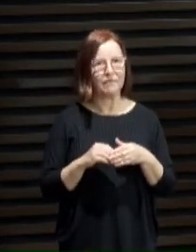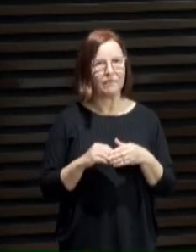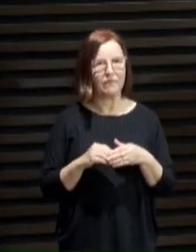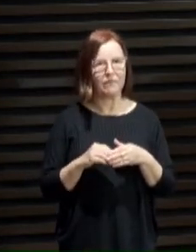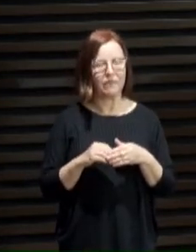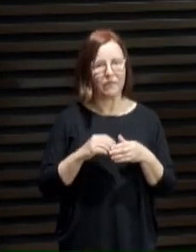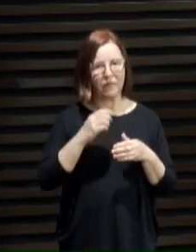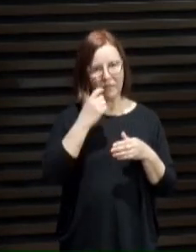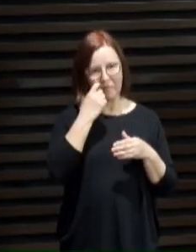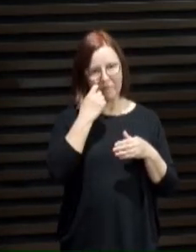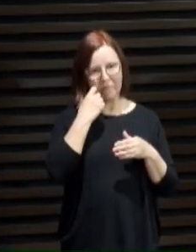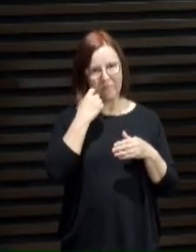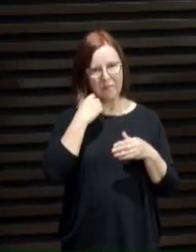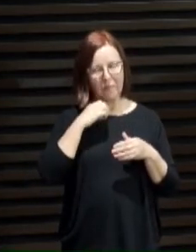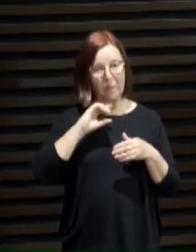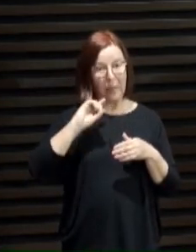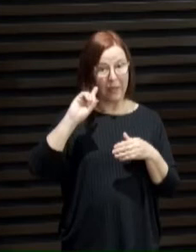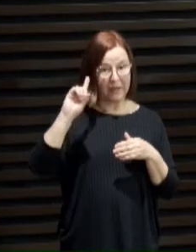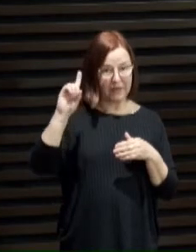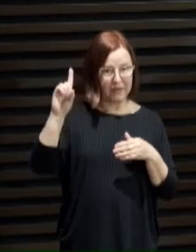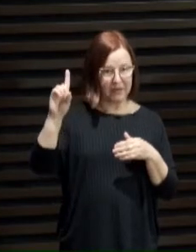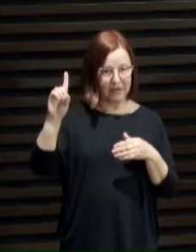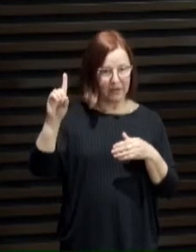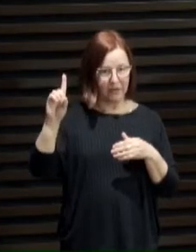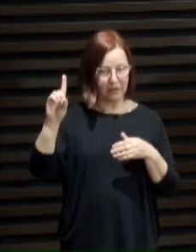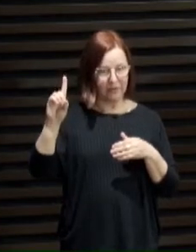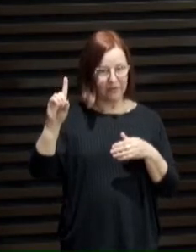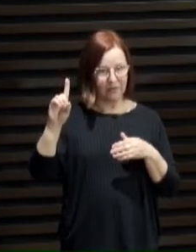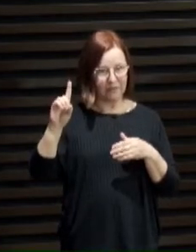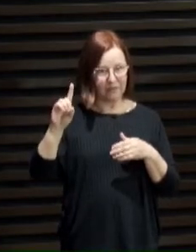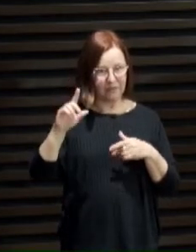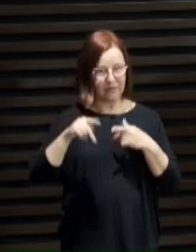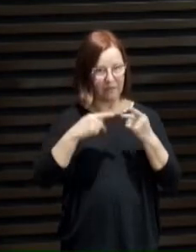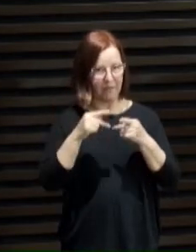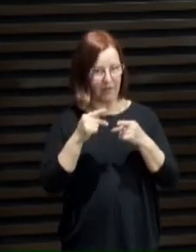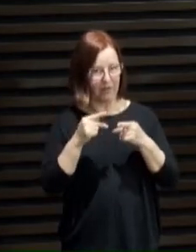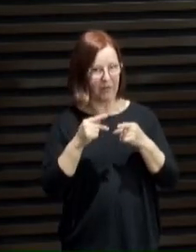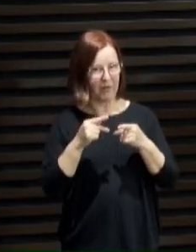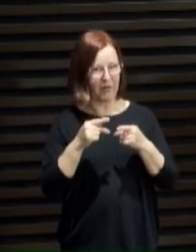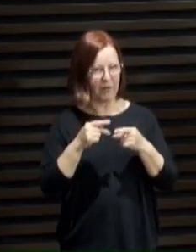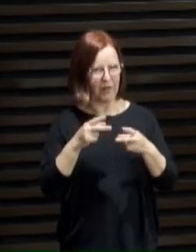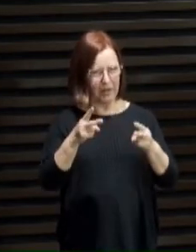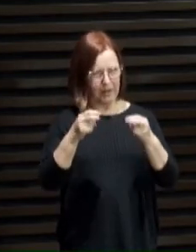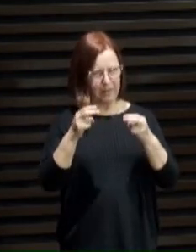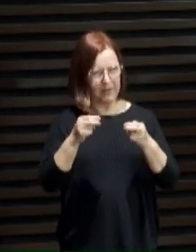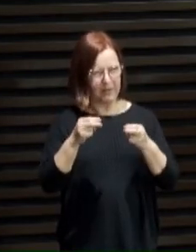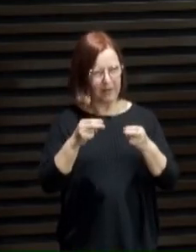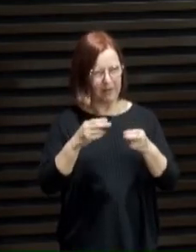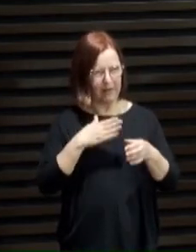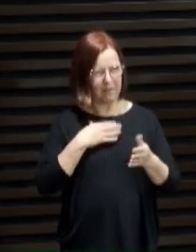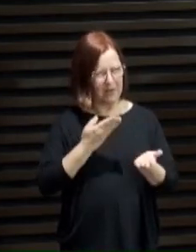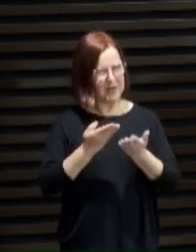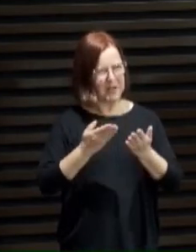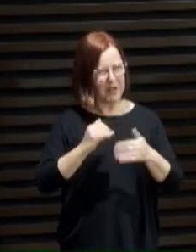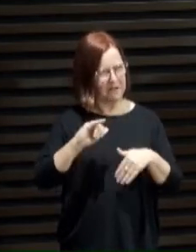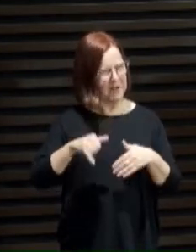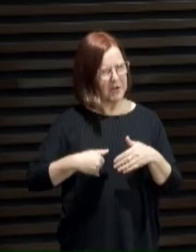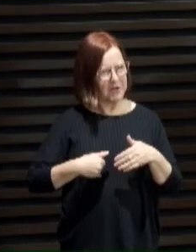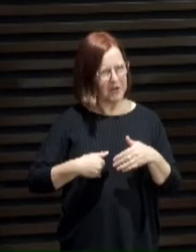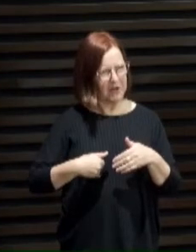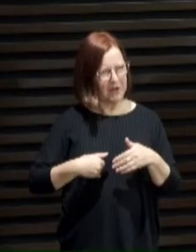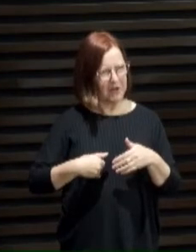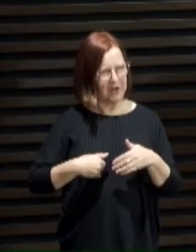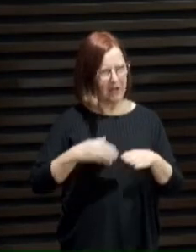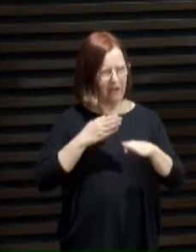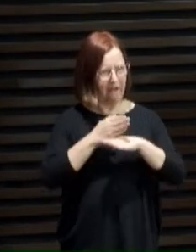observasse meu servo Jó, ele é comportadinho, viu? Vai todo dia na igreja, faz tudo direitinho,